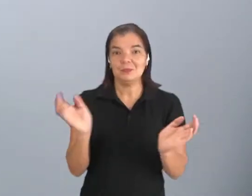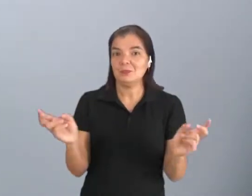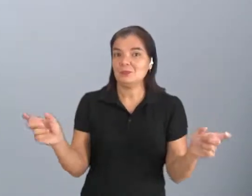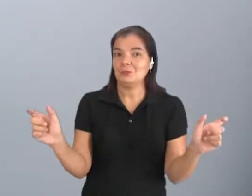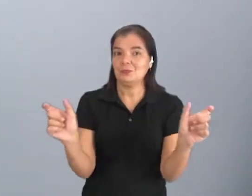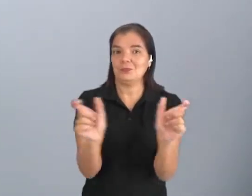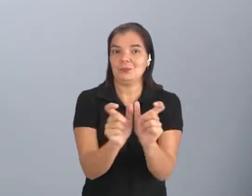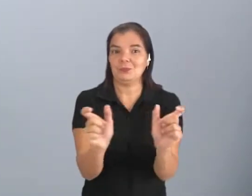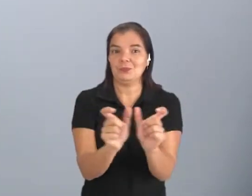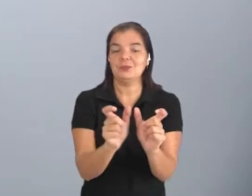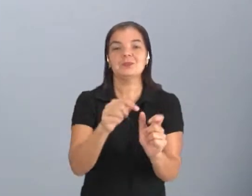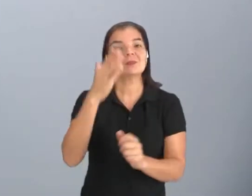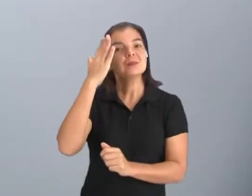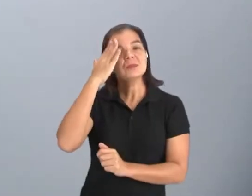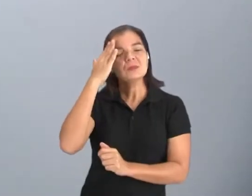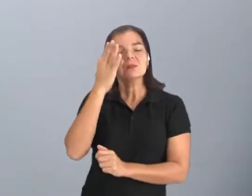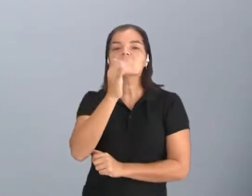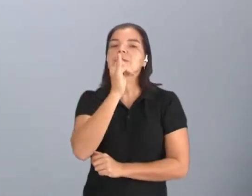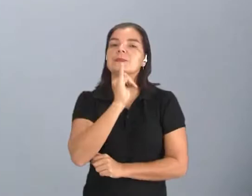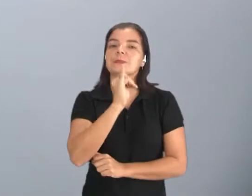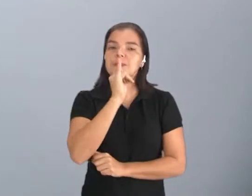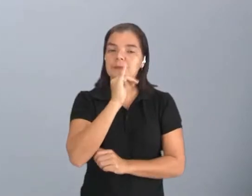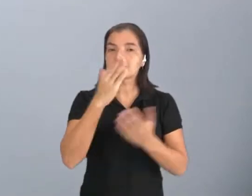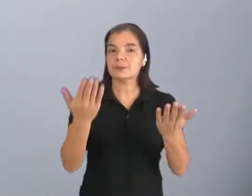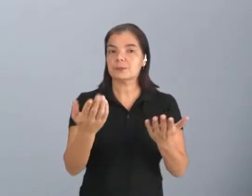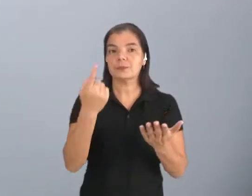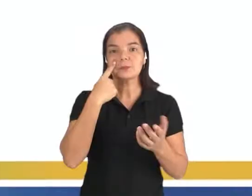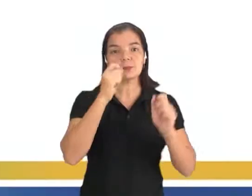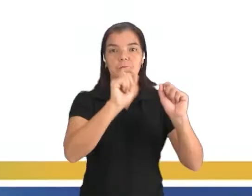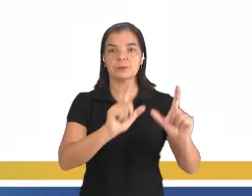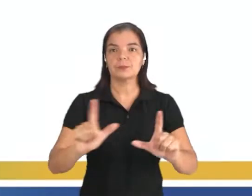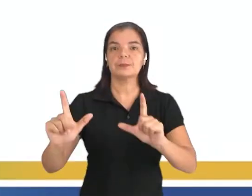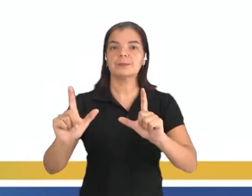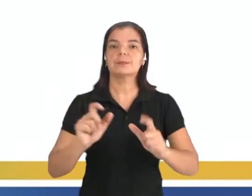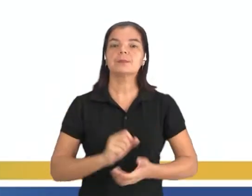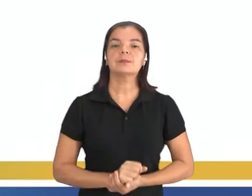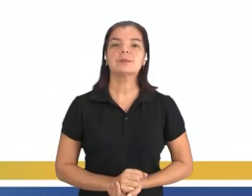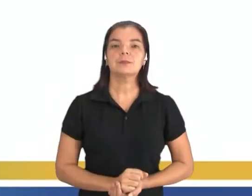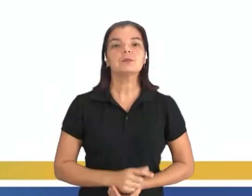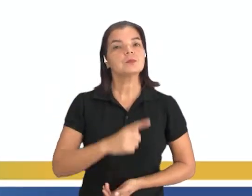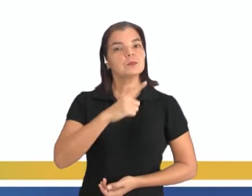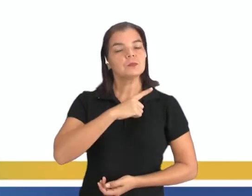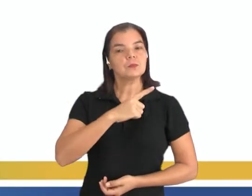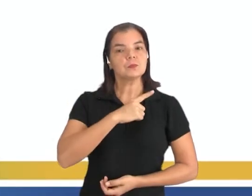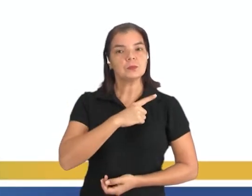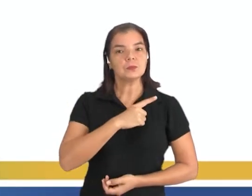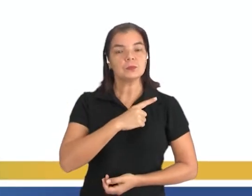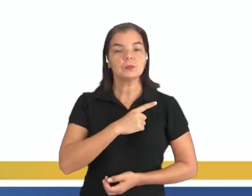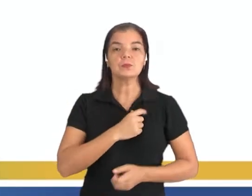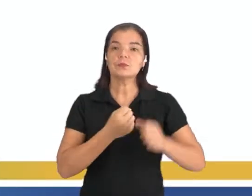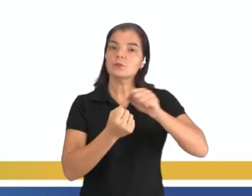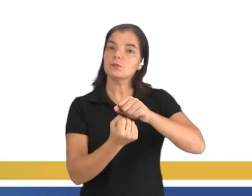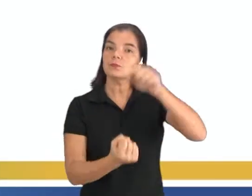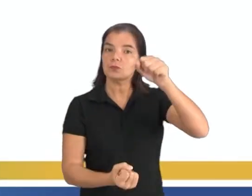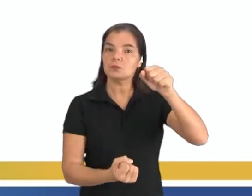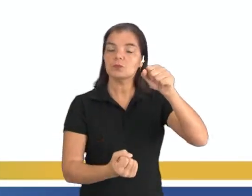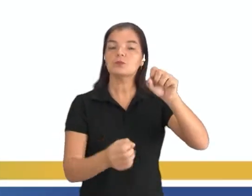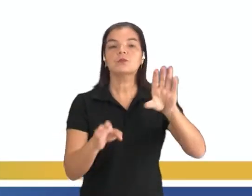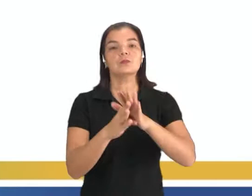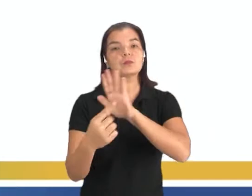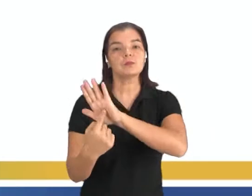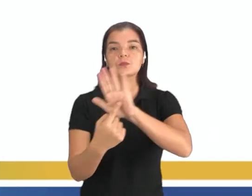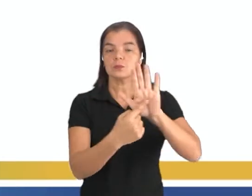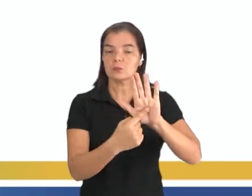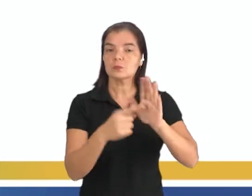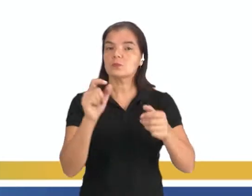composto. Mas vamos entender isso com um exemplo? Acompanhe aí na telinha. Nós temos um cartaz, uma campanha,